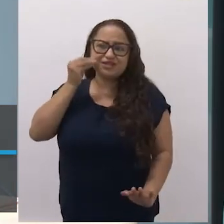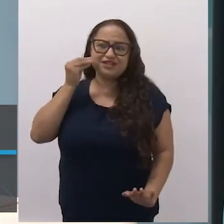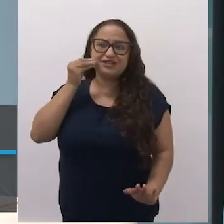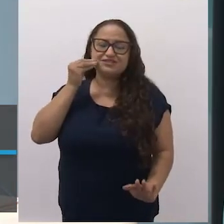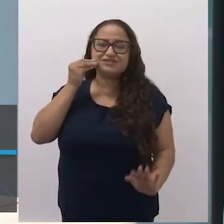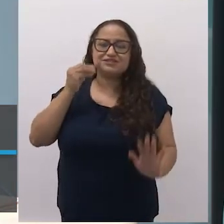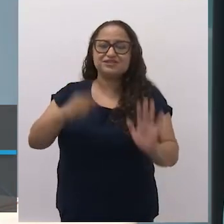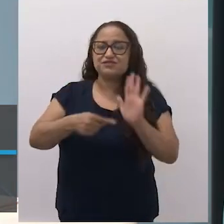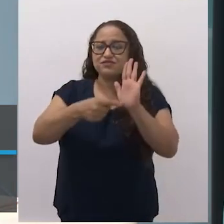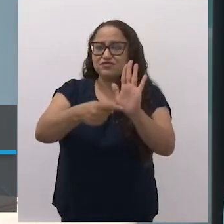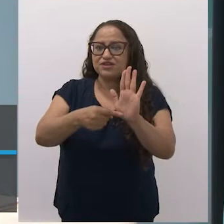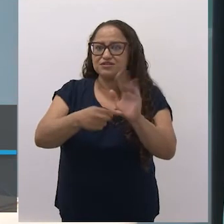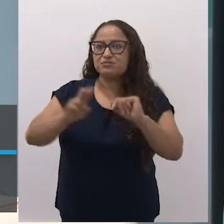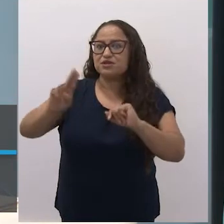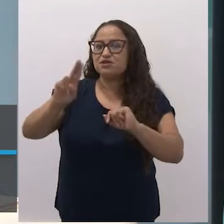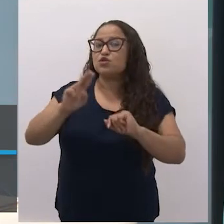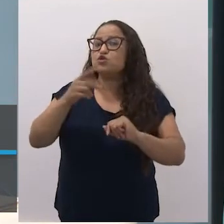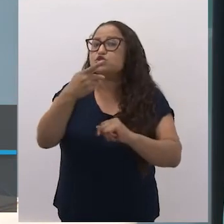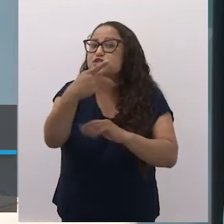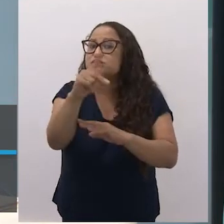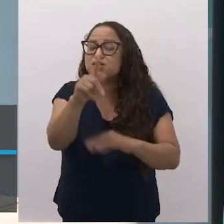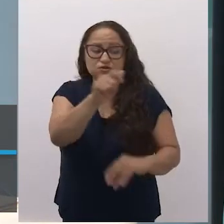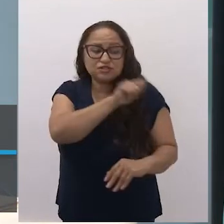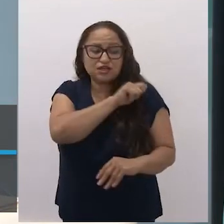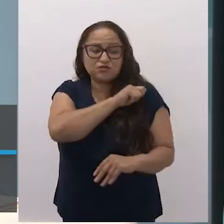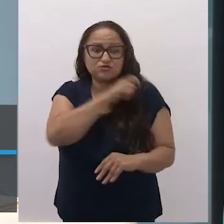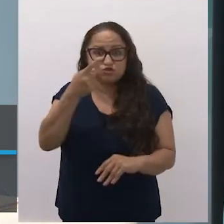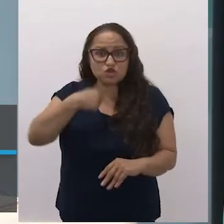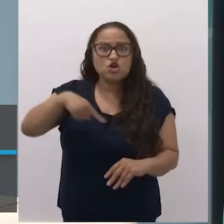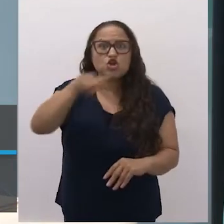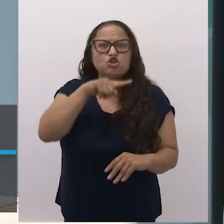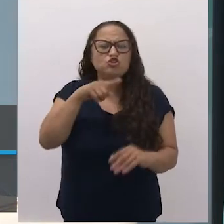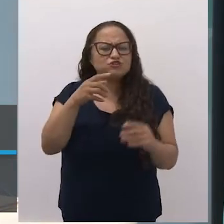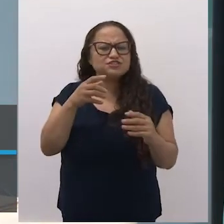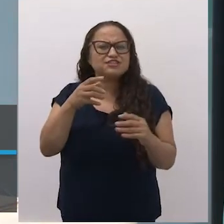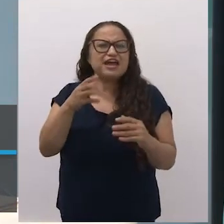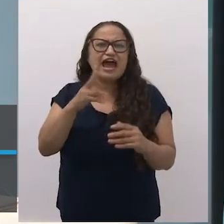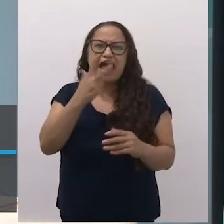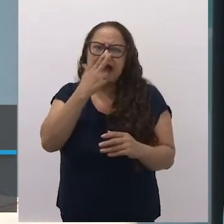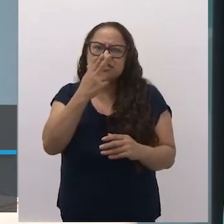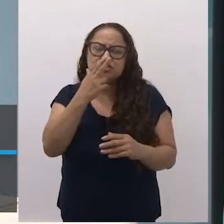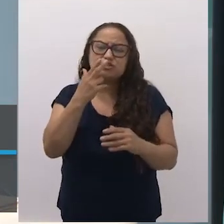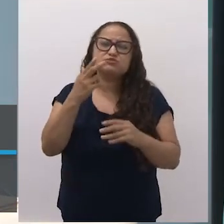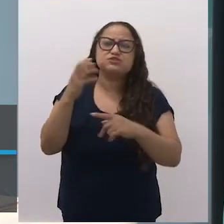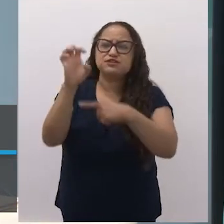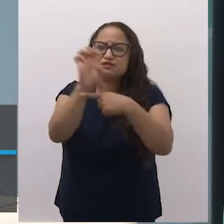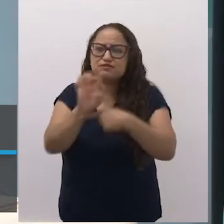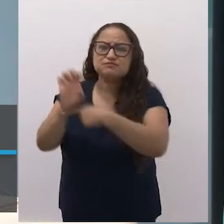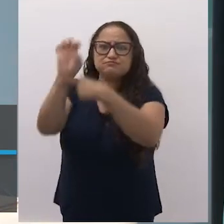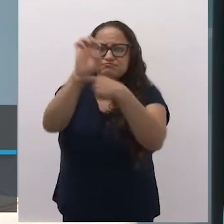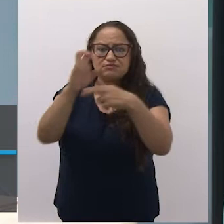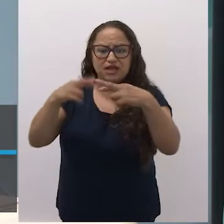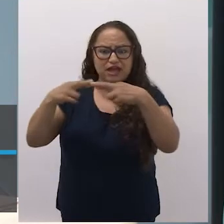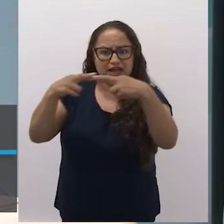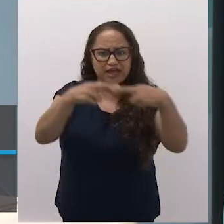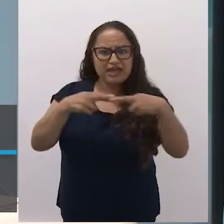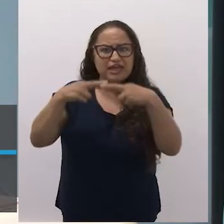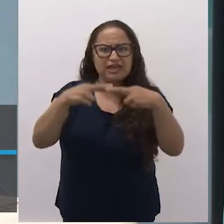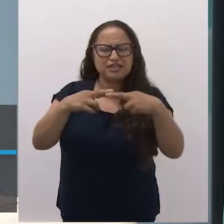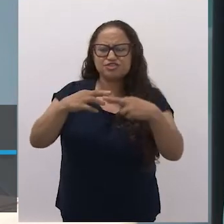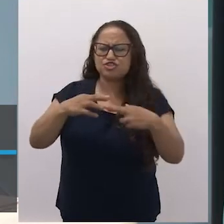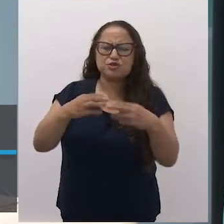apontamentos sobre os estudantes de vocês. Nós consideramos que a rede estadual do estado de São Paulo é riquíssima, é ampla